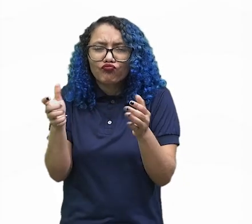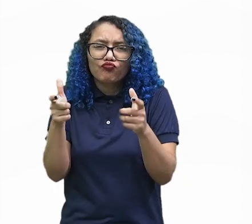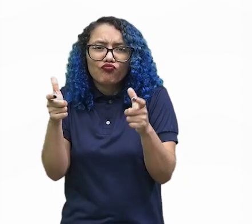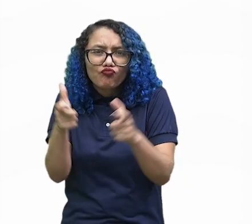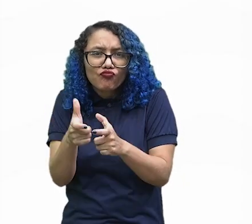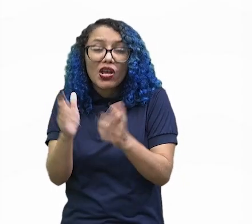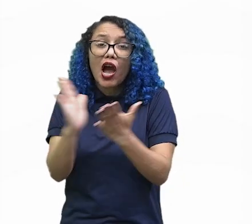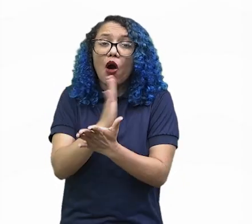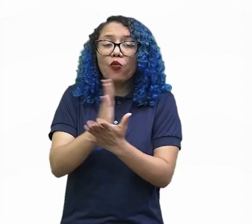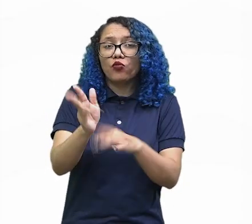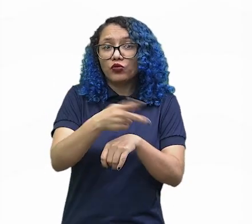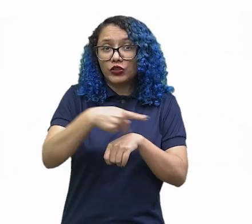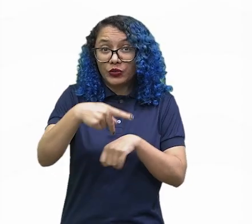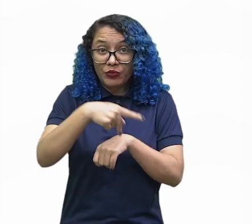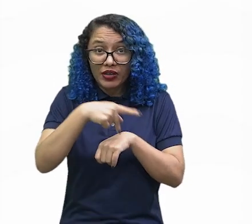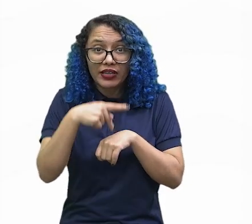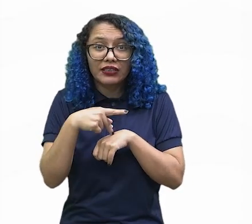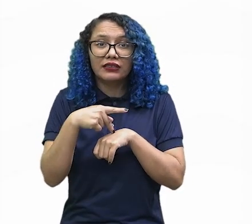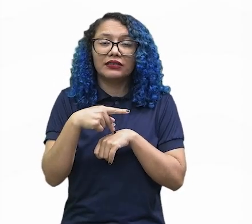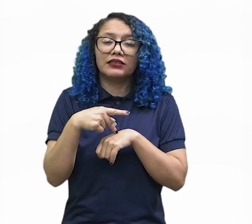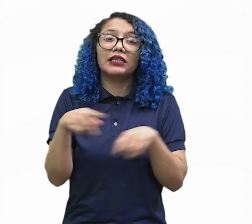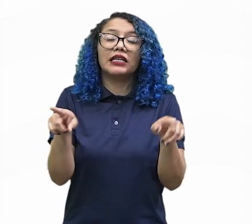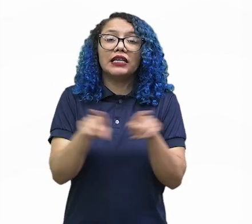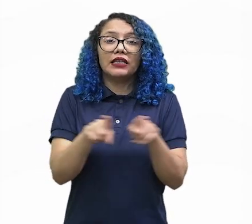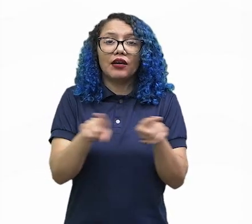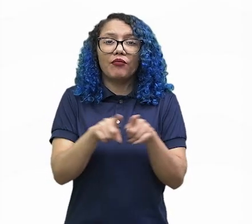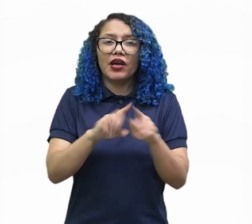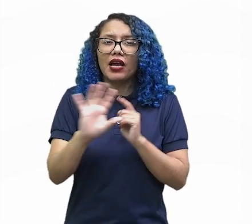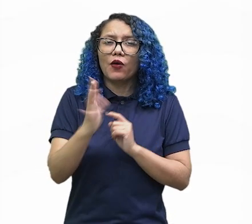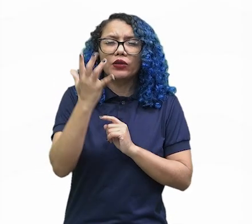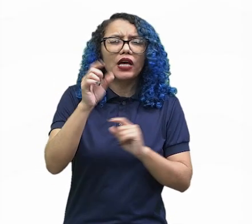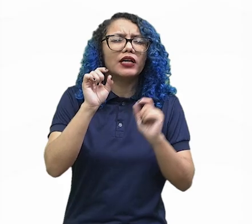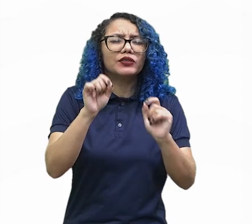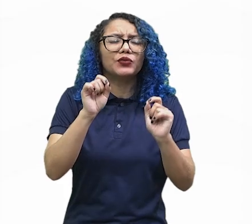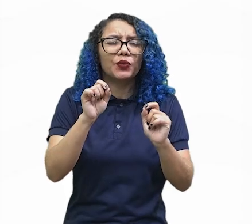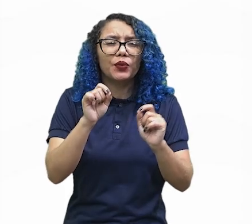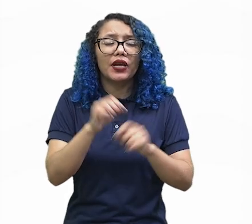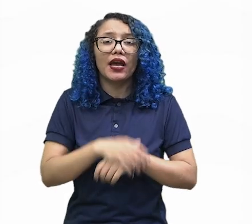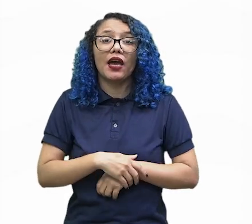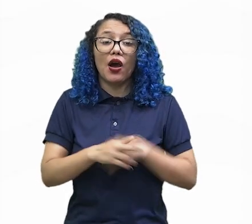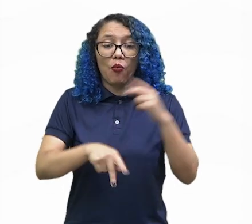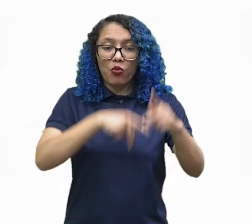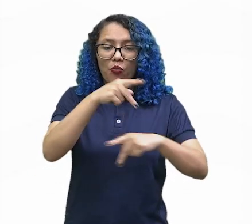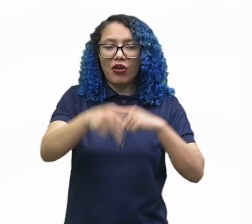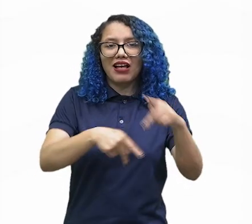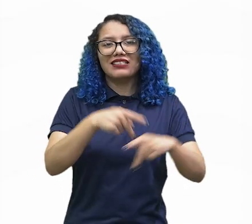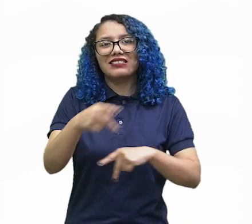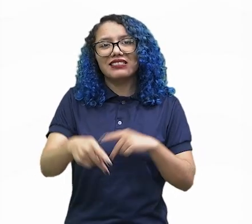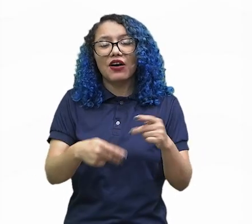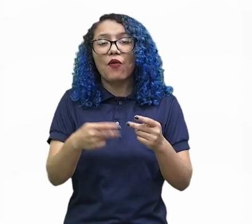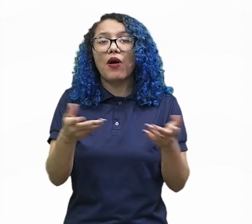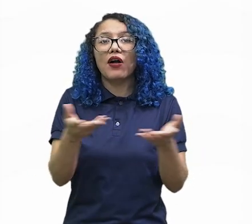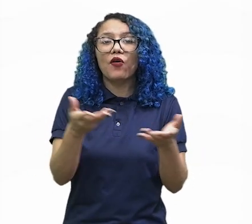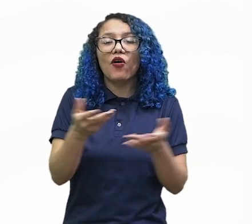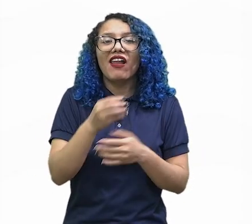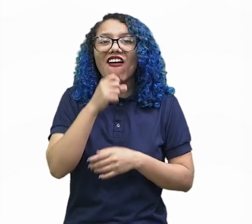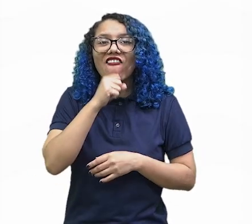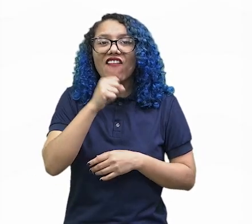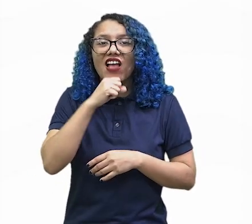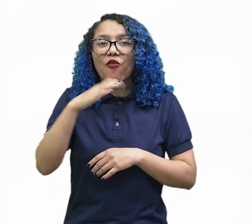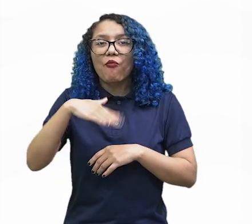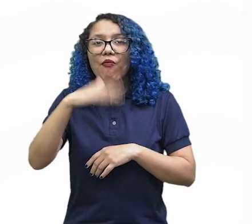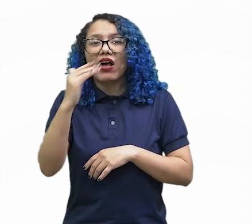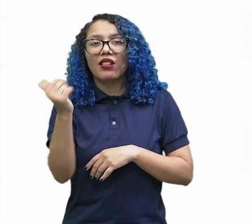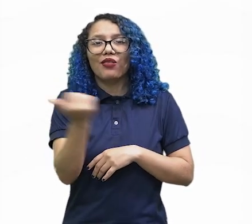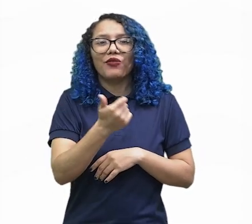filhos. E em alguns países ocorre até o quê? O envelhecimento populacional, com mais idosos